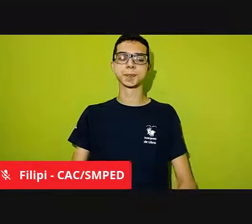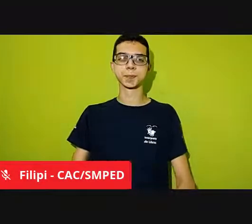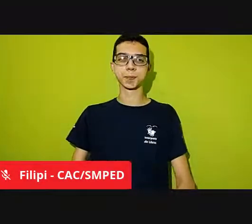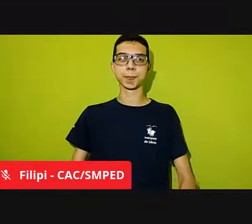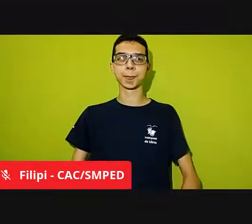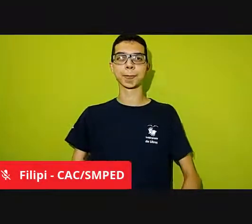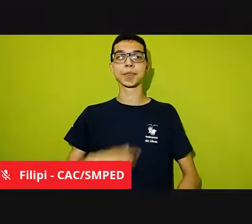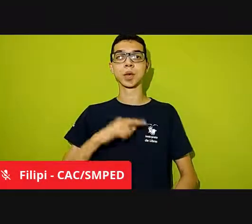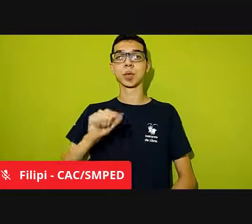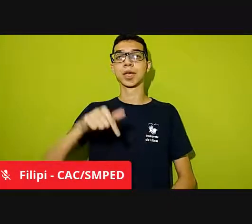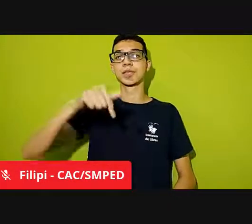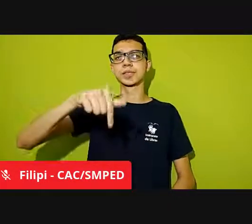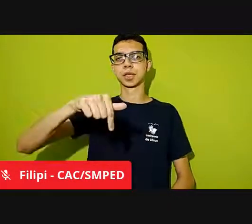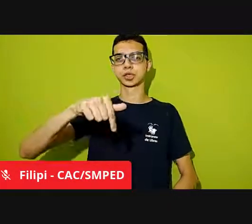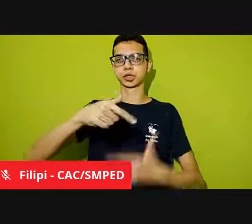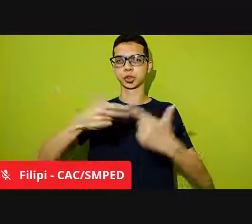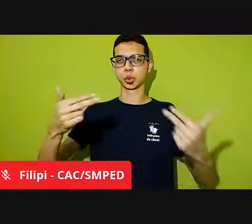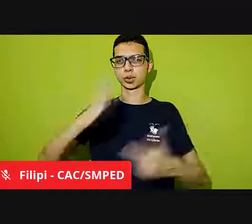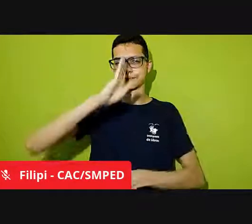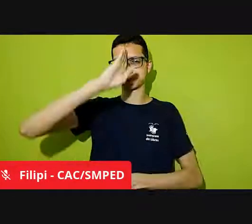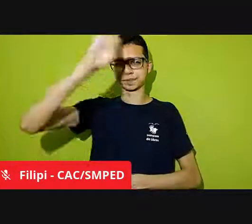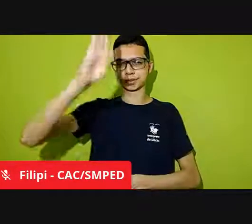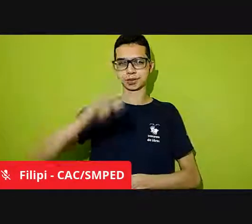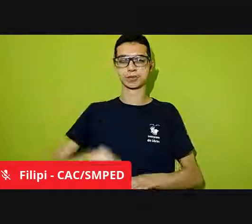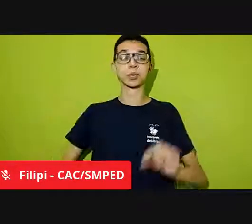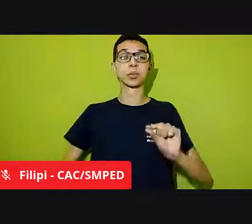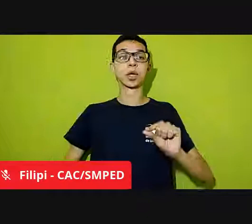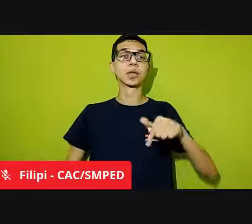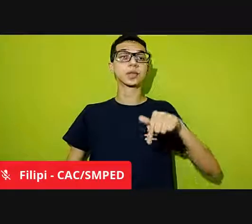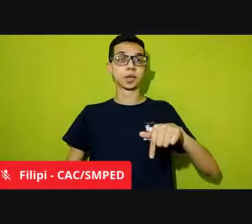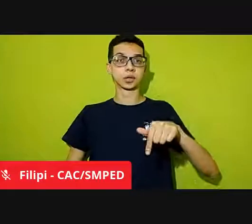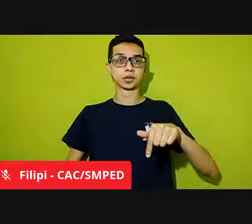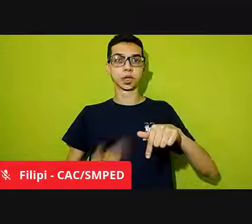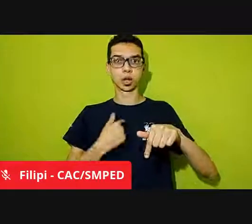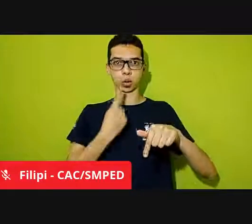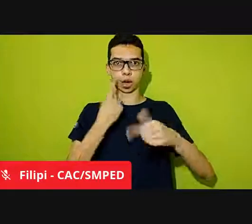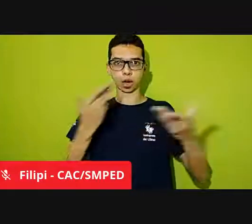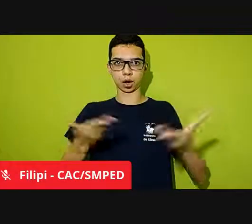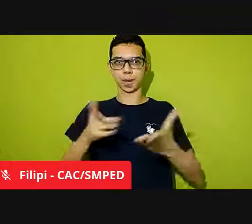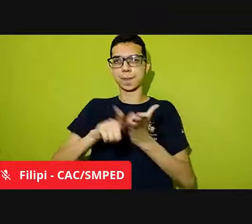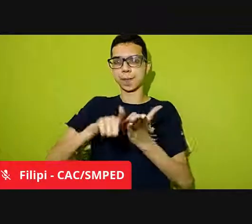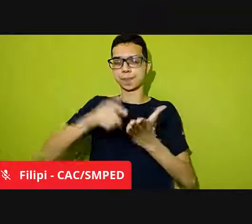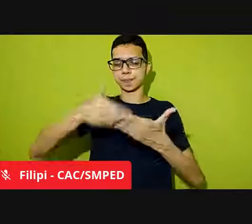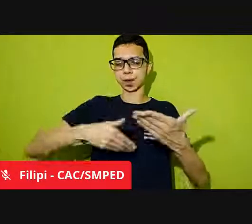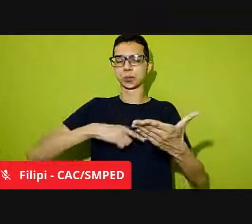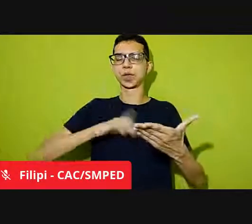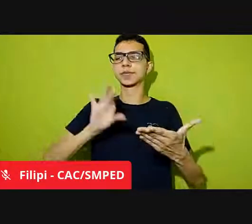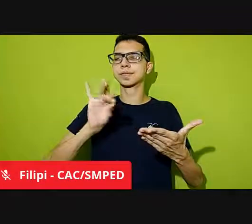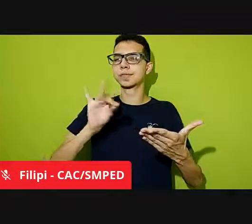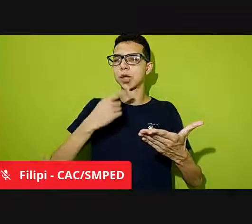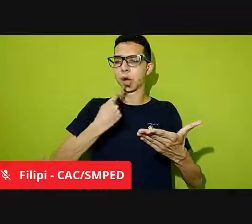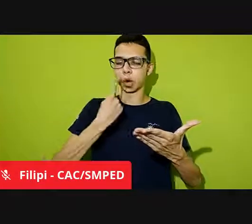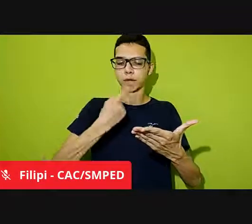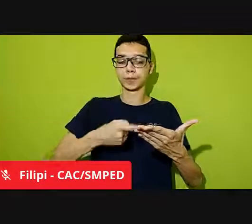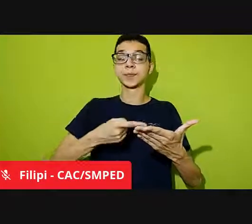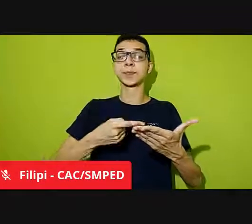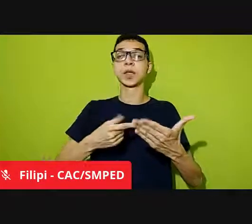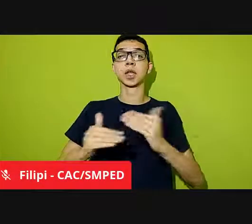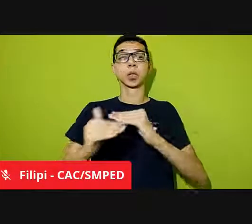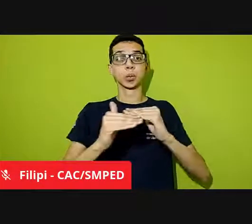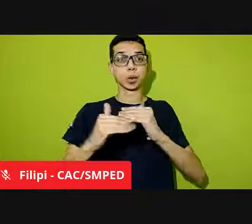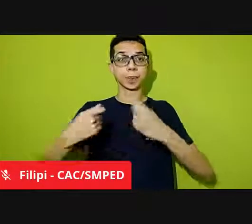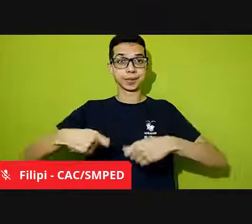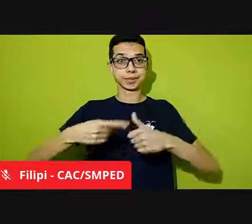sete princípios, né? Ele tem sete princípios que ele deve ser. Agora estou com uma cola aqui, hein? Ele precisa ser igualitário,